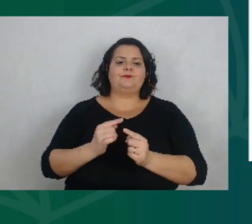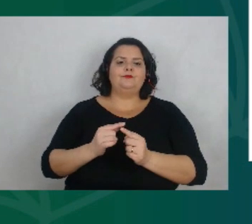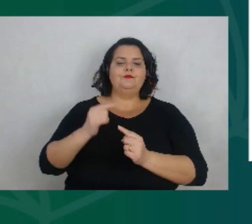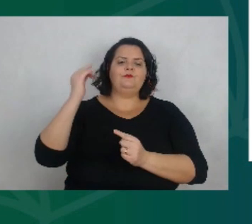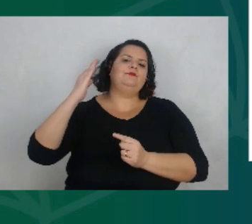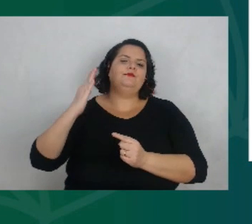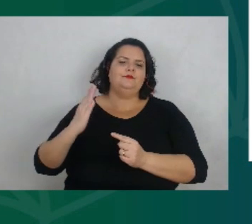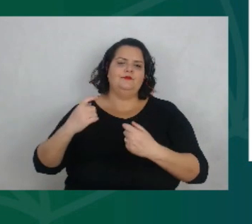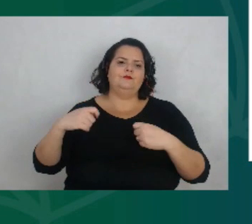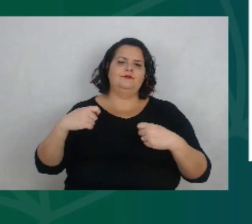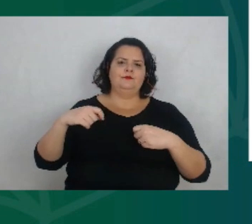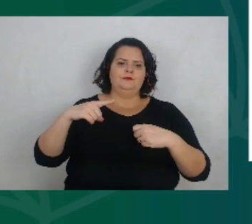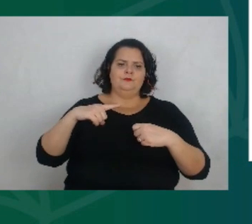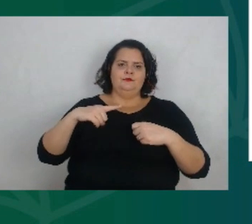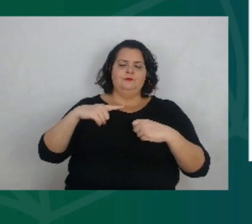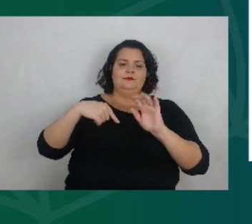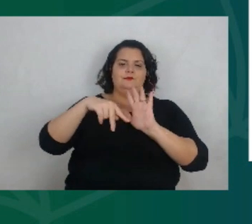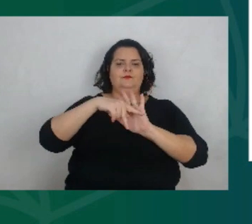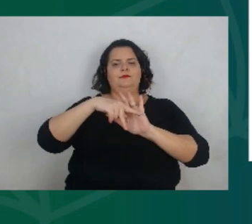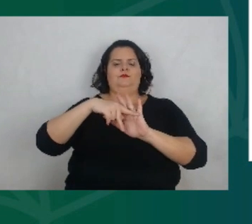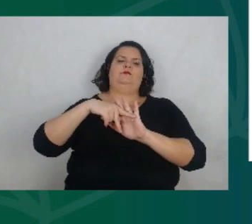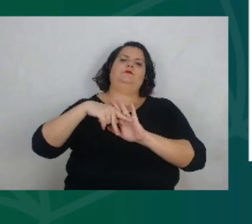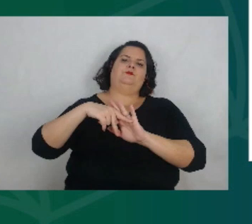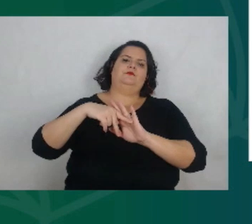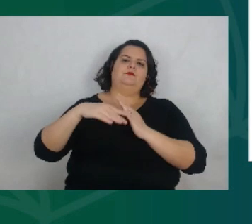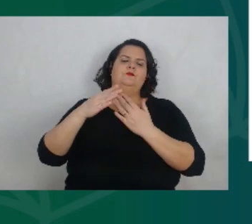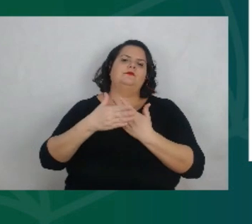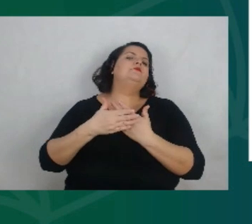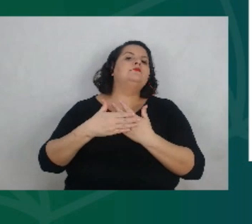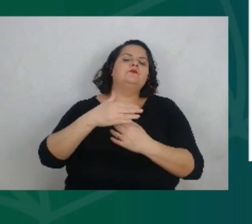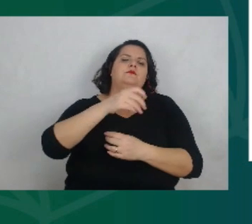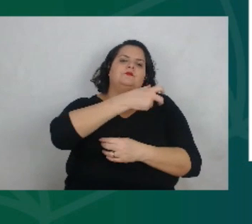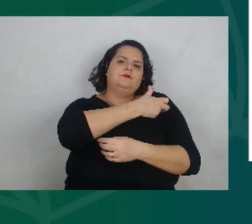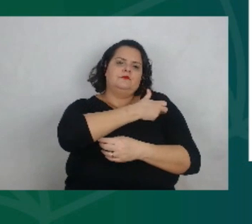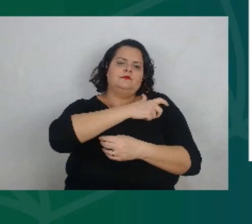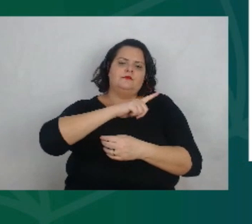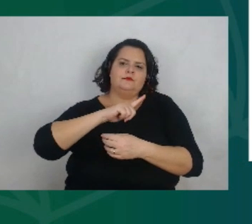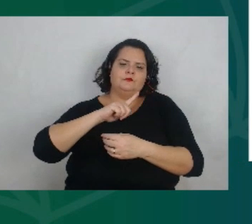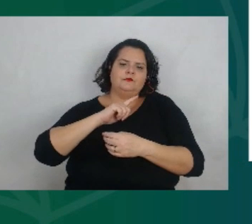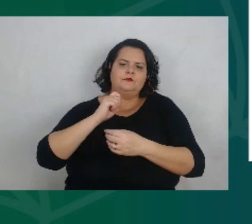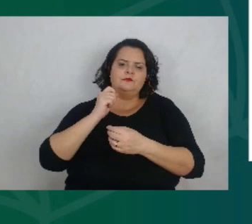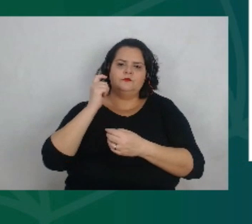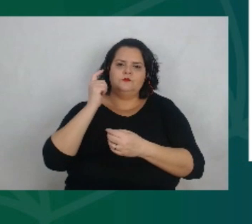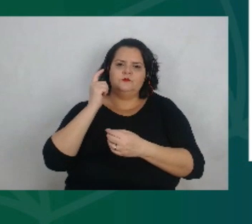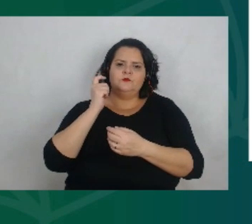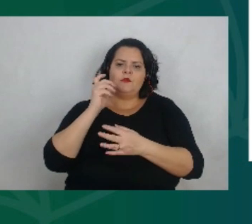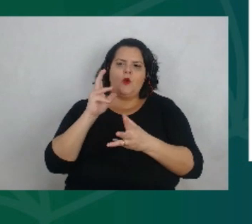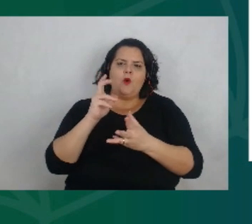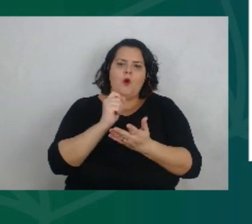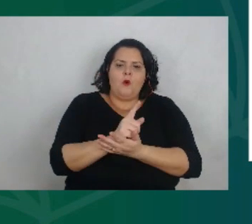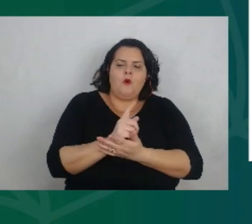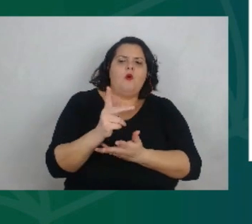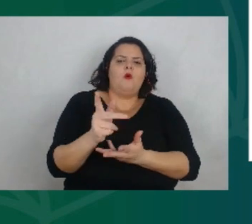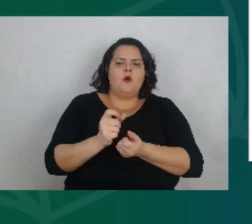que ter uma autossuficiência em vacina. Para começar, foram adquiridas 100 milhões de doses para poder